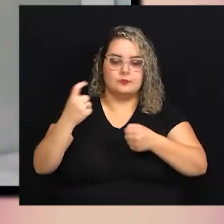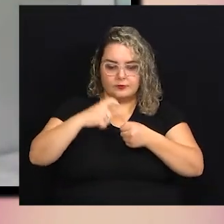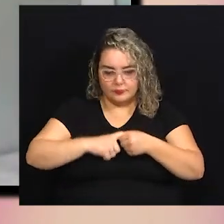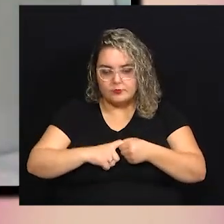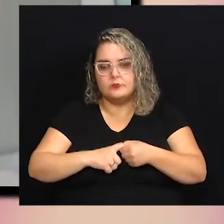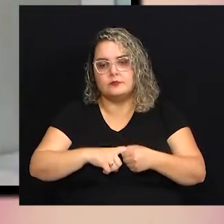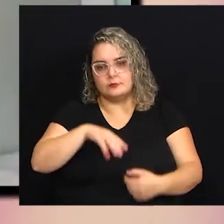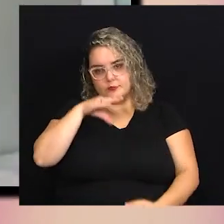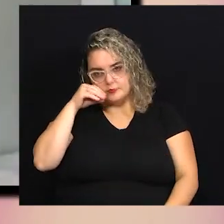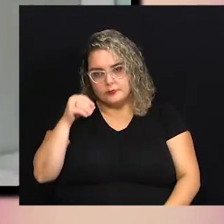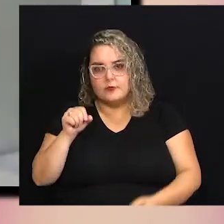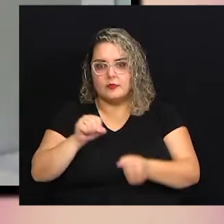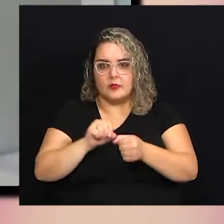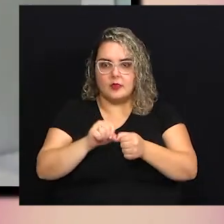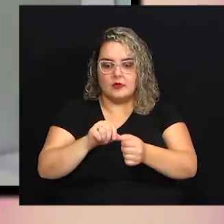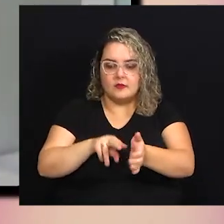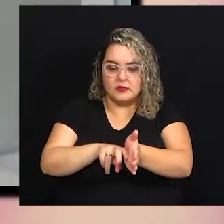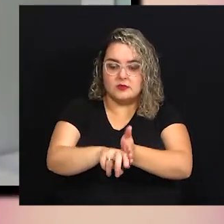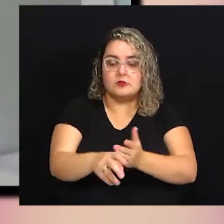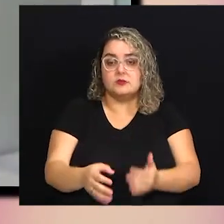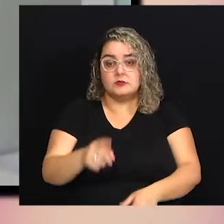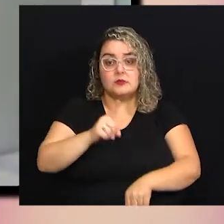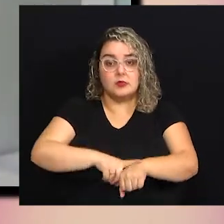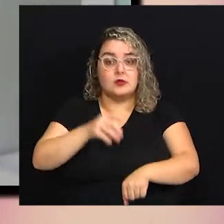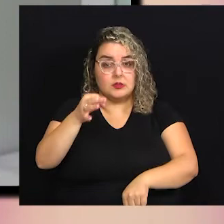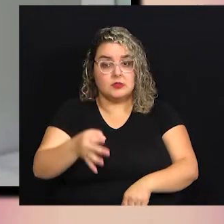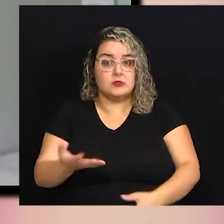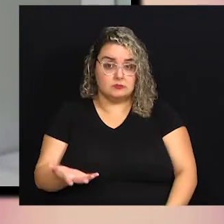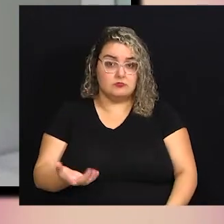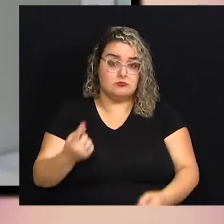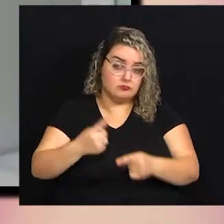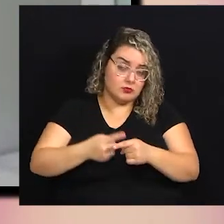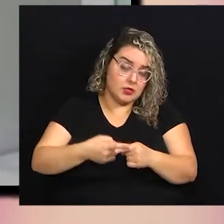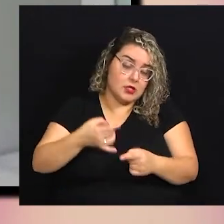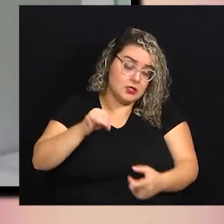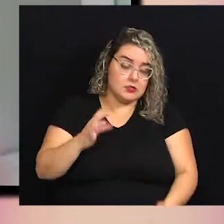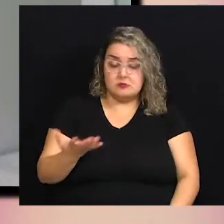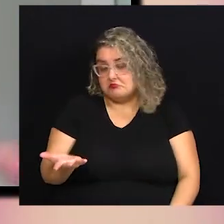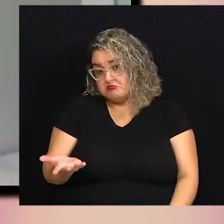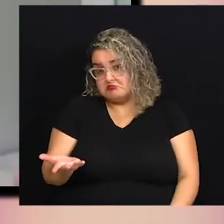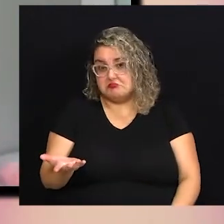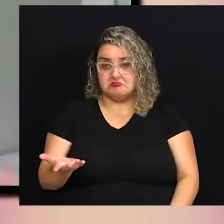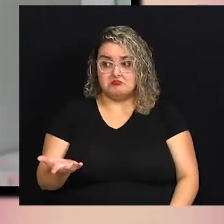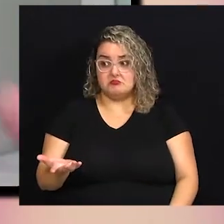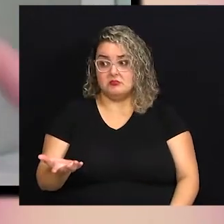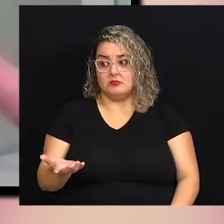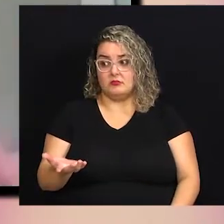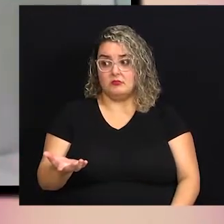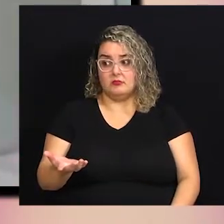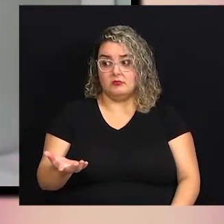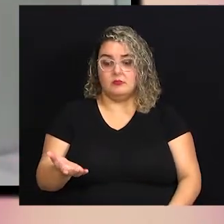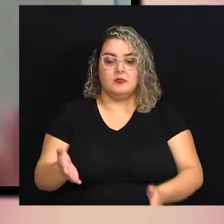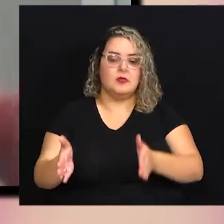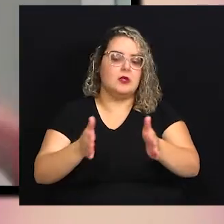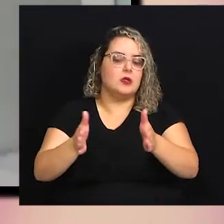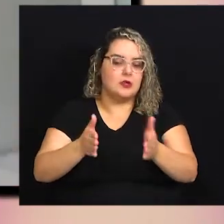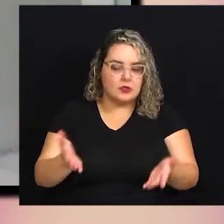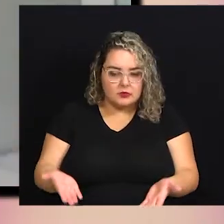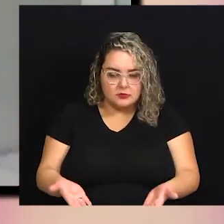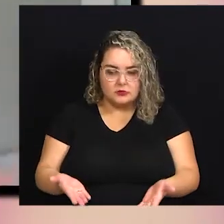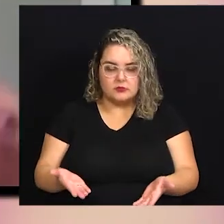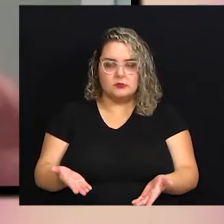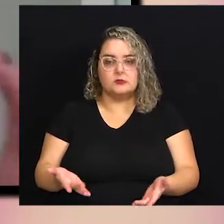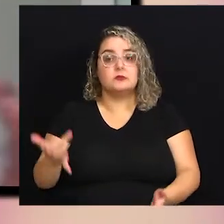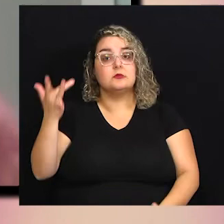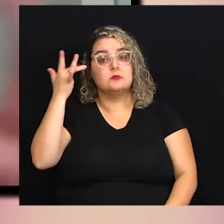na adolescência, a gente fazer esse diagnóstico correto e na hora correta, porque também se for só uma questão daquele